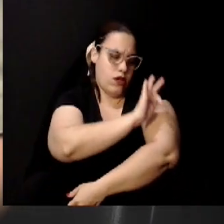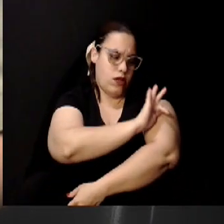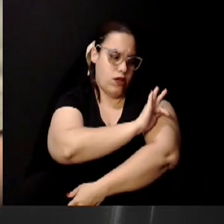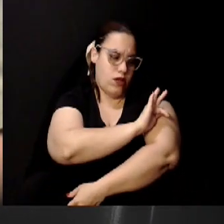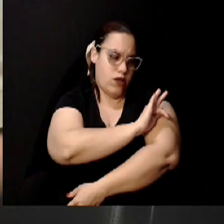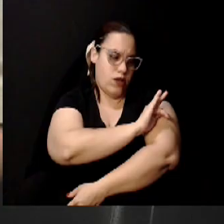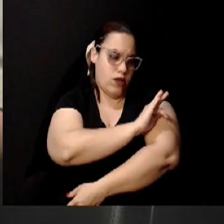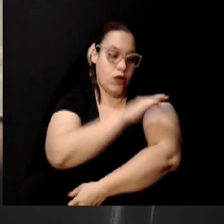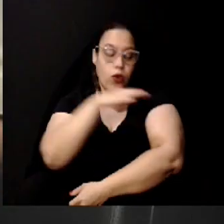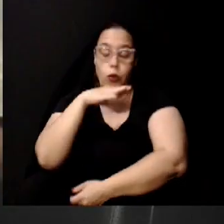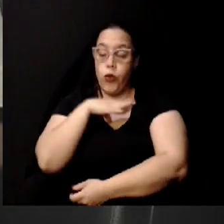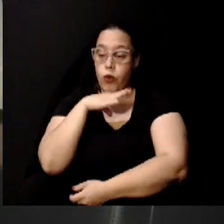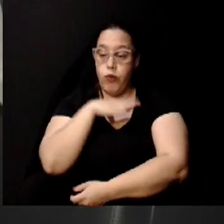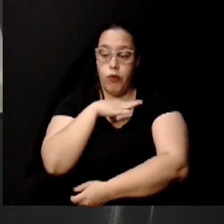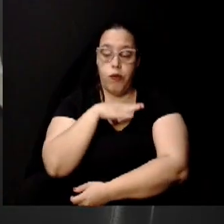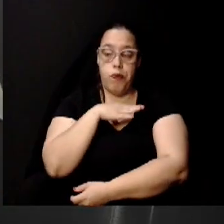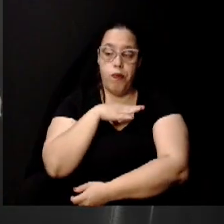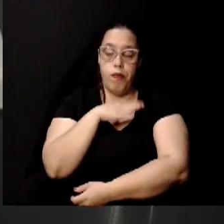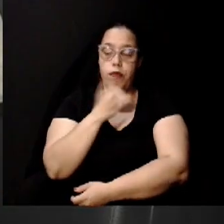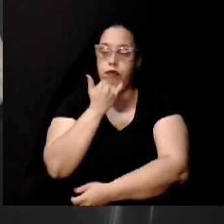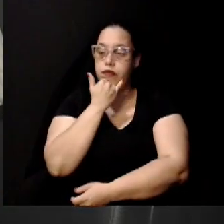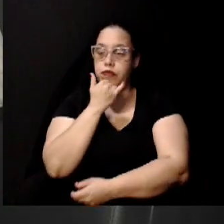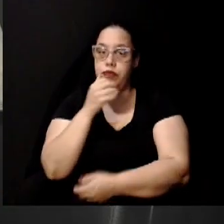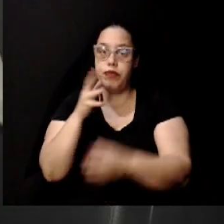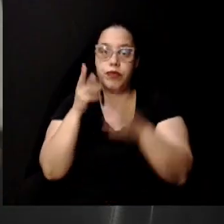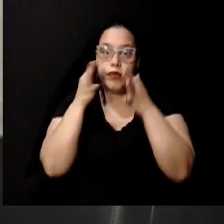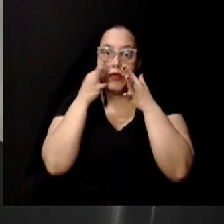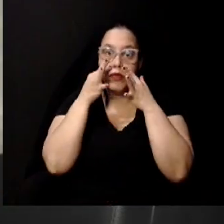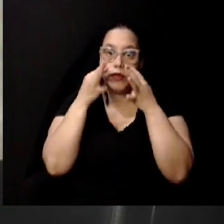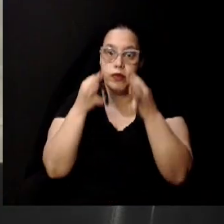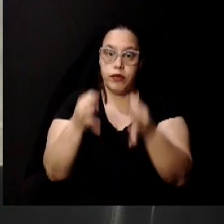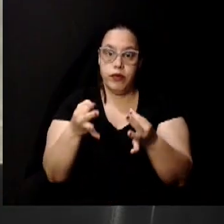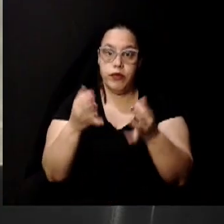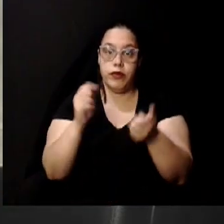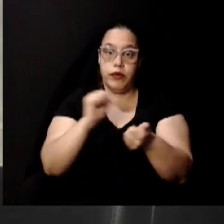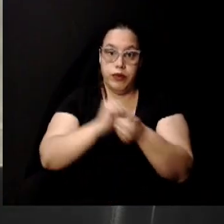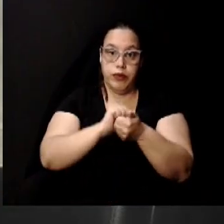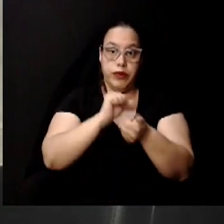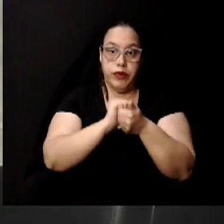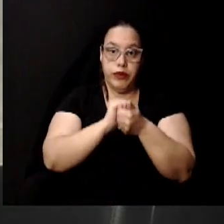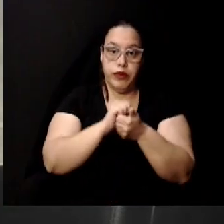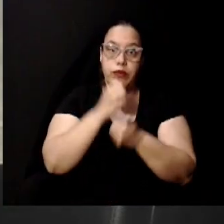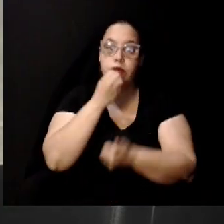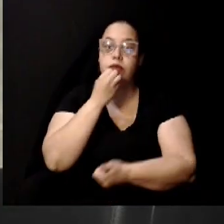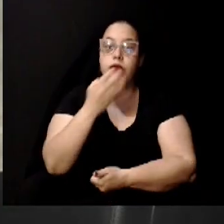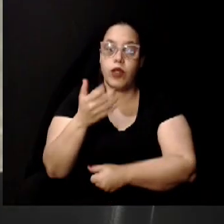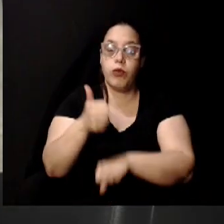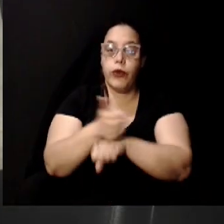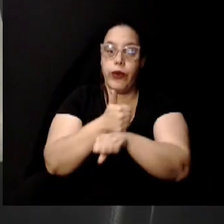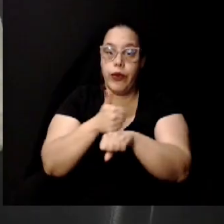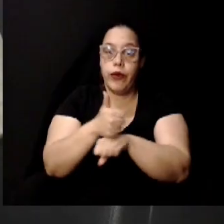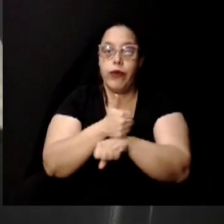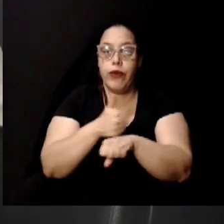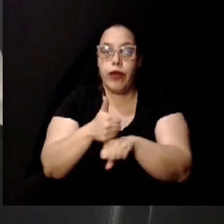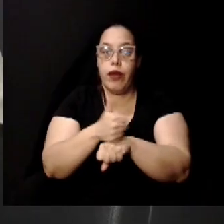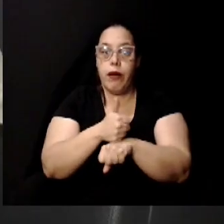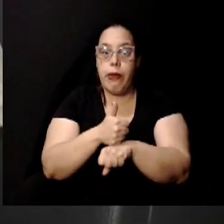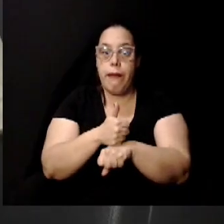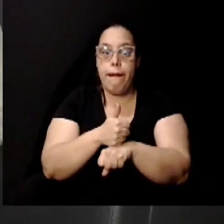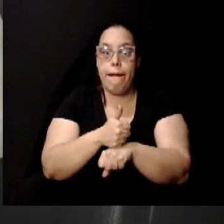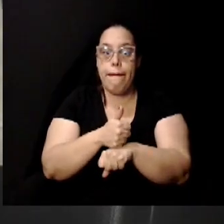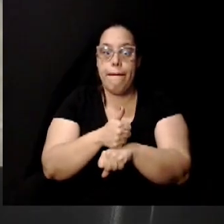municipal é um ensino que chama atenção pelo fato dele ser de qualidade, porque ele tem bons profissionais, né? E o